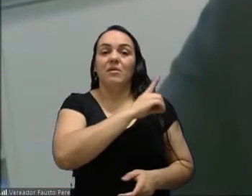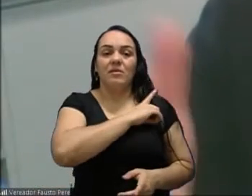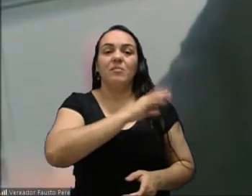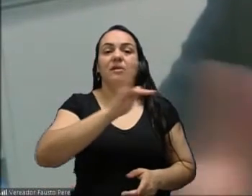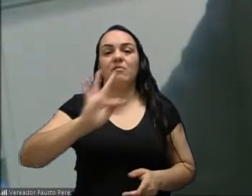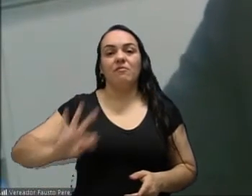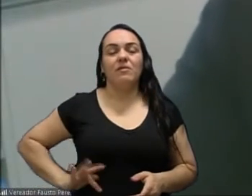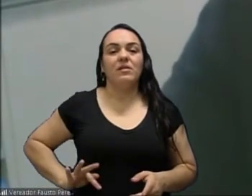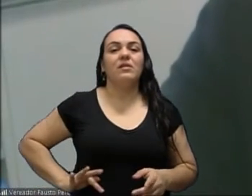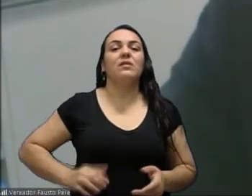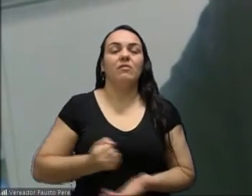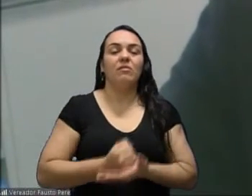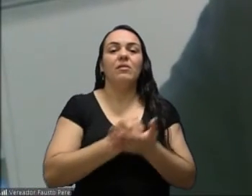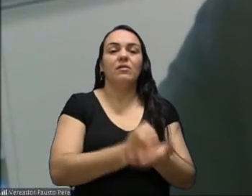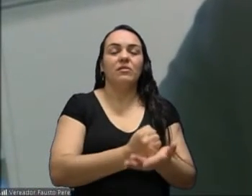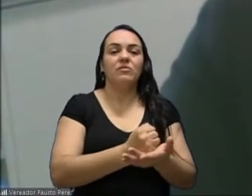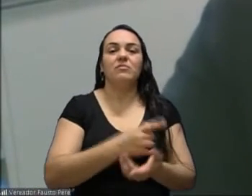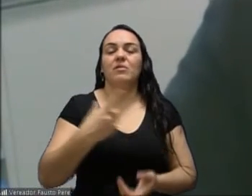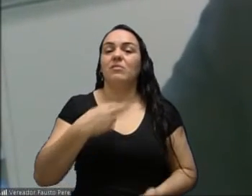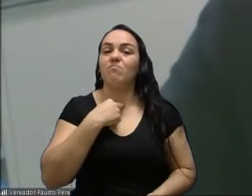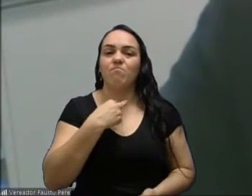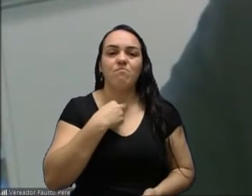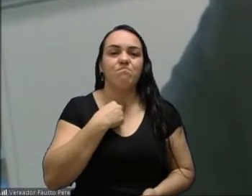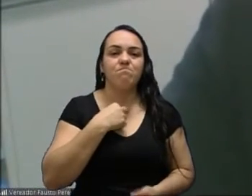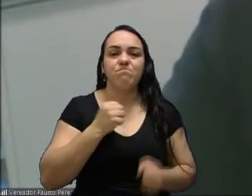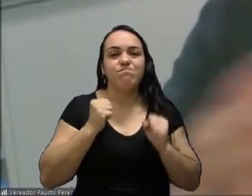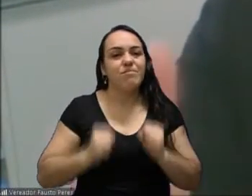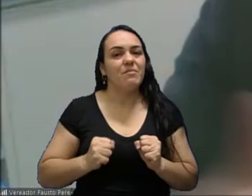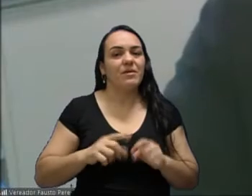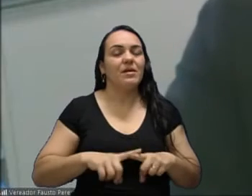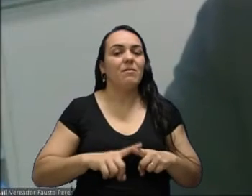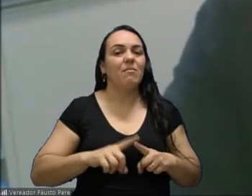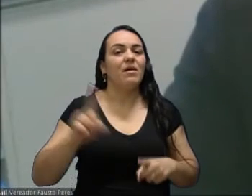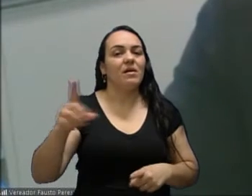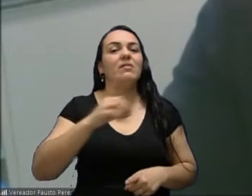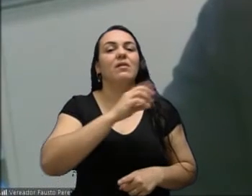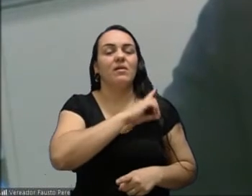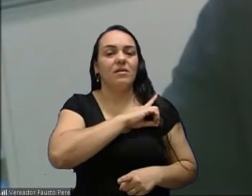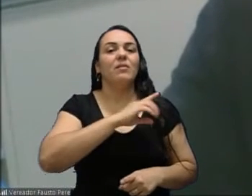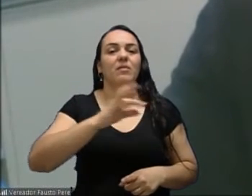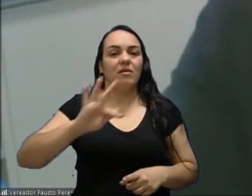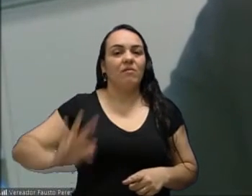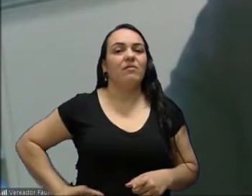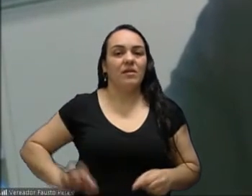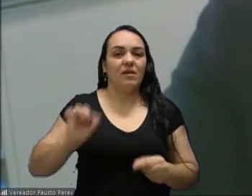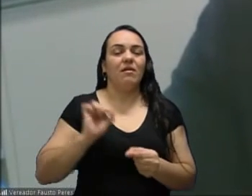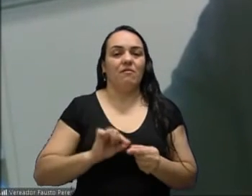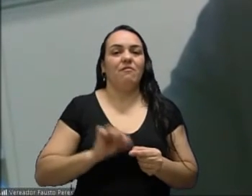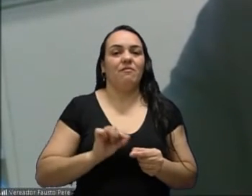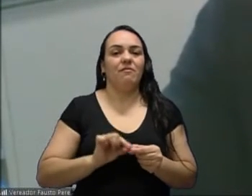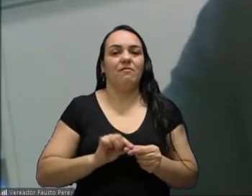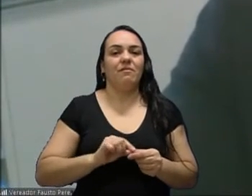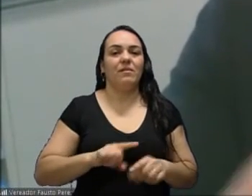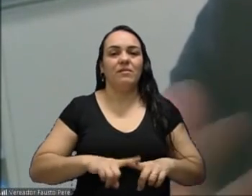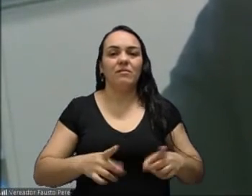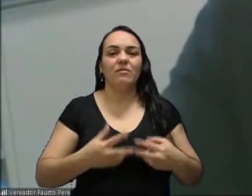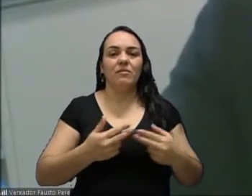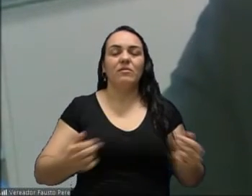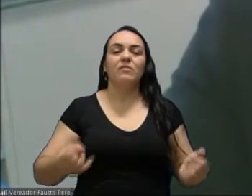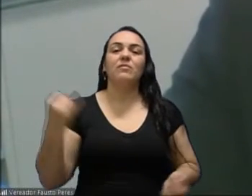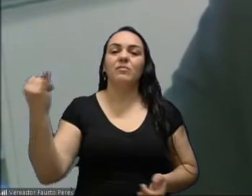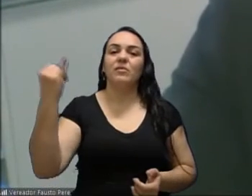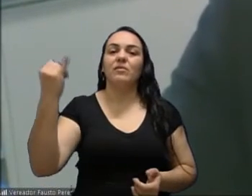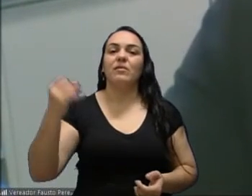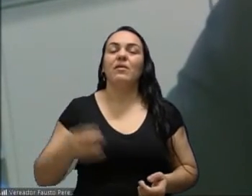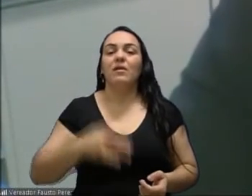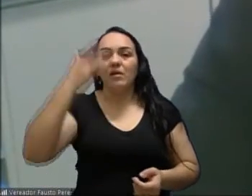infelizmente nós não temos o mesmo poder para atuar dessa questão mas eu andei falando algumas vezes na minha rede social por live aqui e as pessoas nos